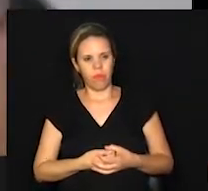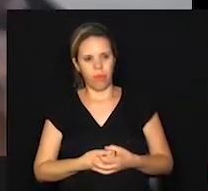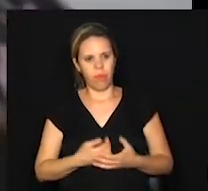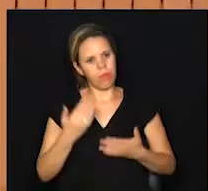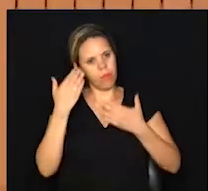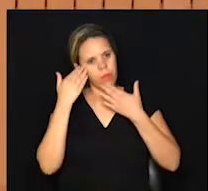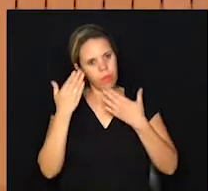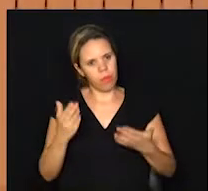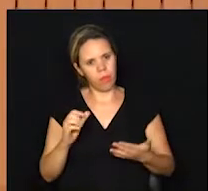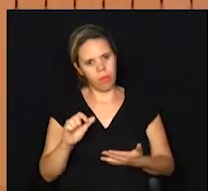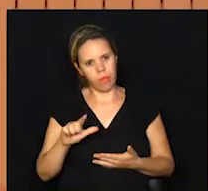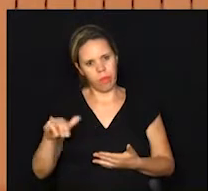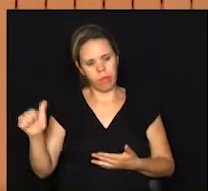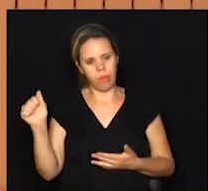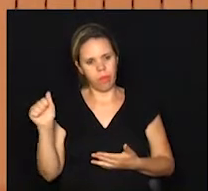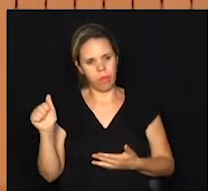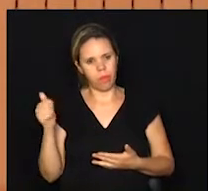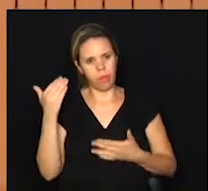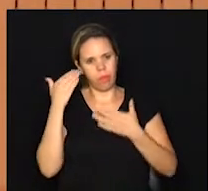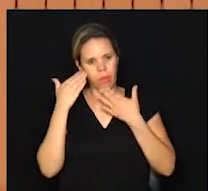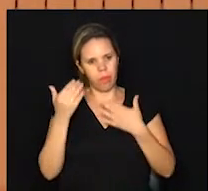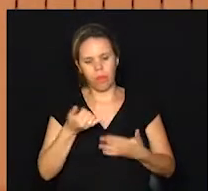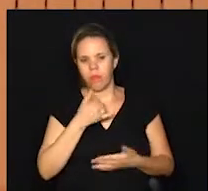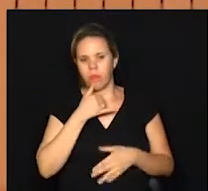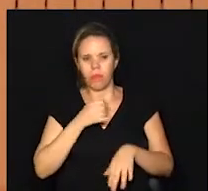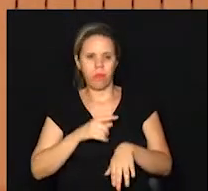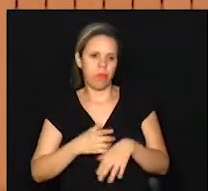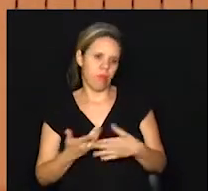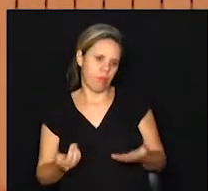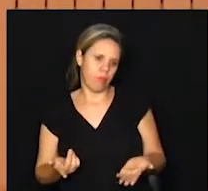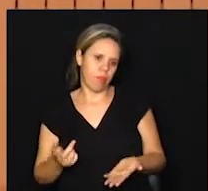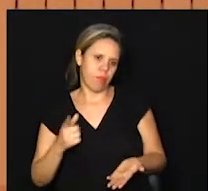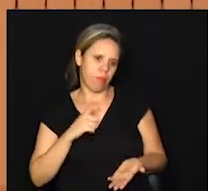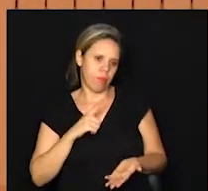Obrigado, Camila. Eu agradeço. Infelizmente, a gente